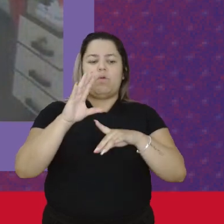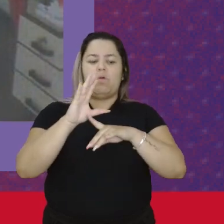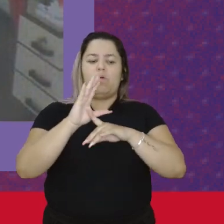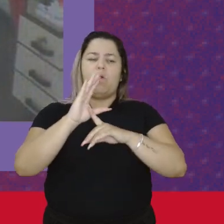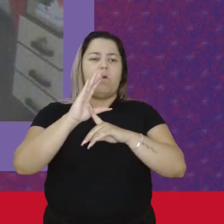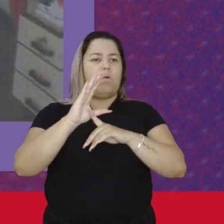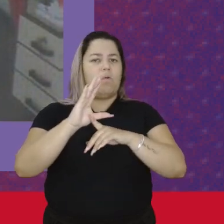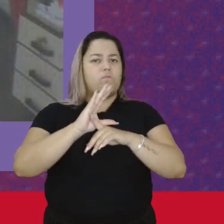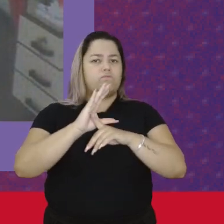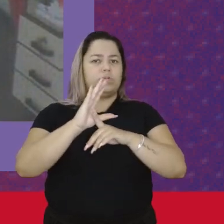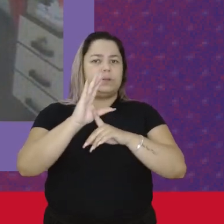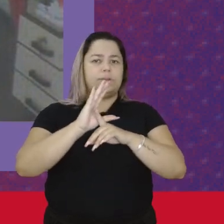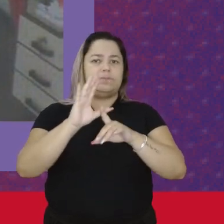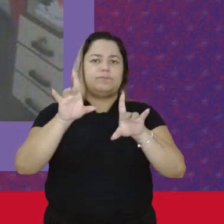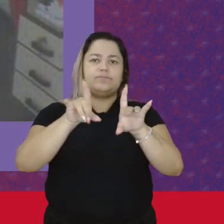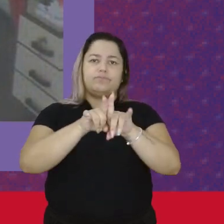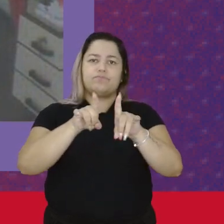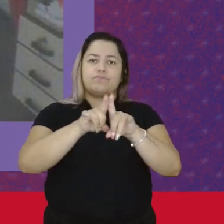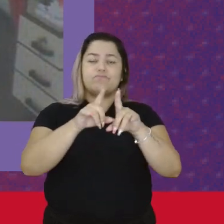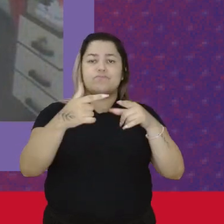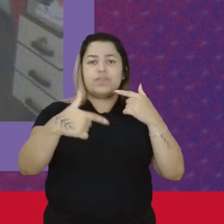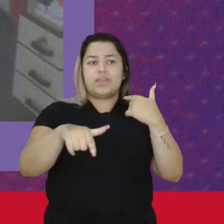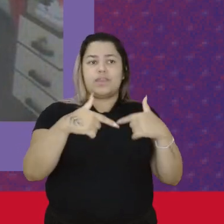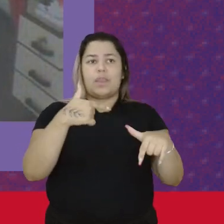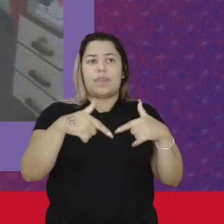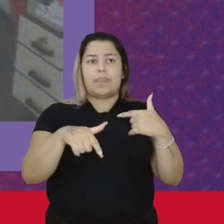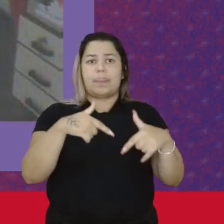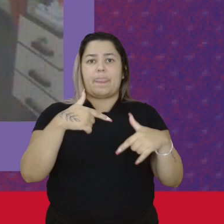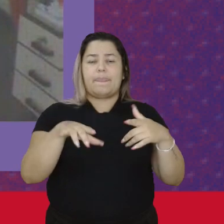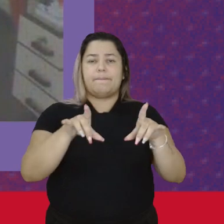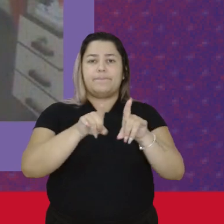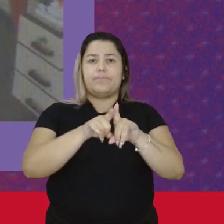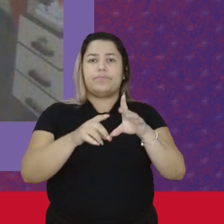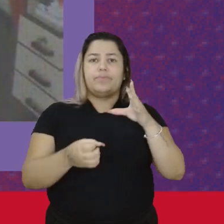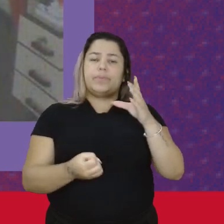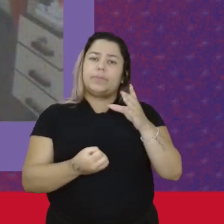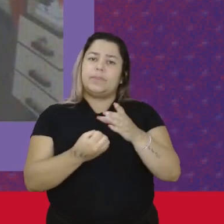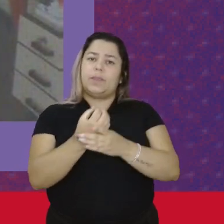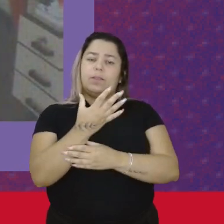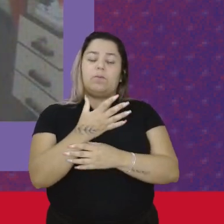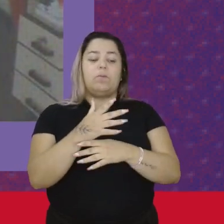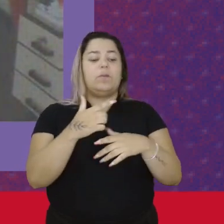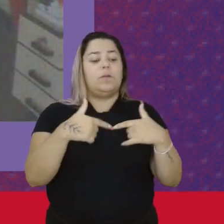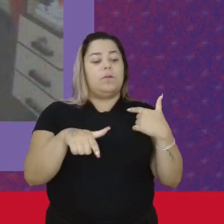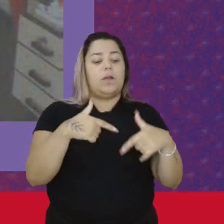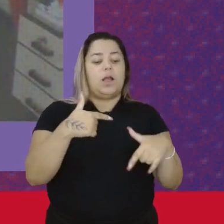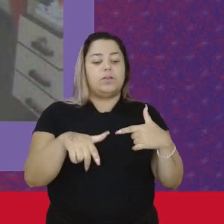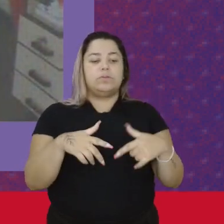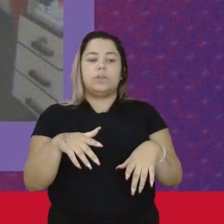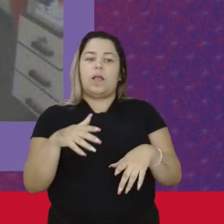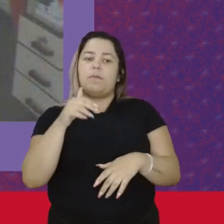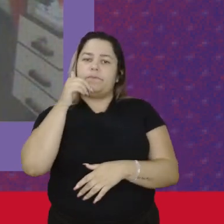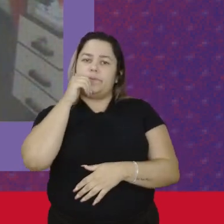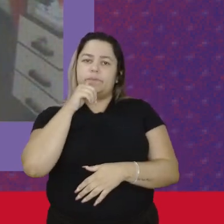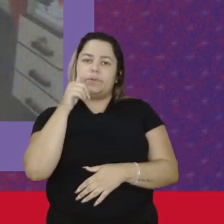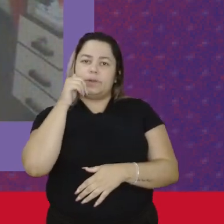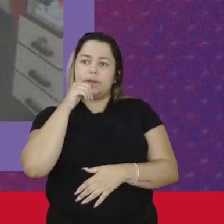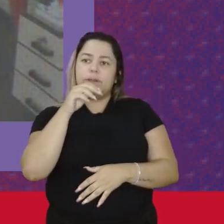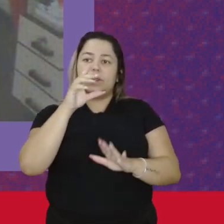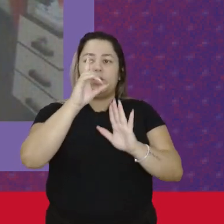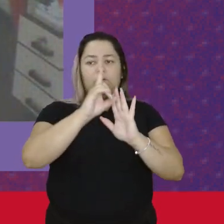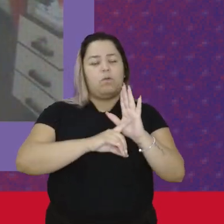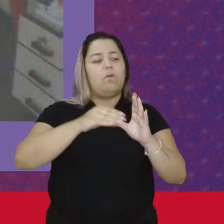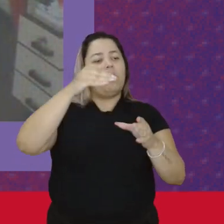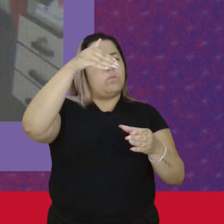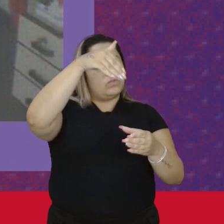trabalha muito pela criação do Dia Internacional da Mulher, pelos direitos das mulheres, e coloca a questão do